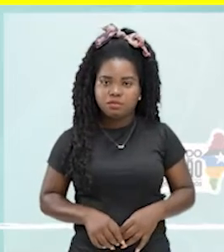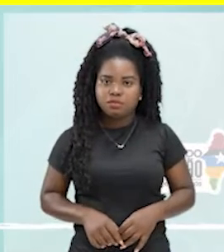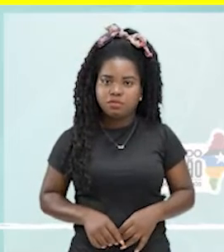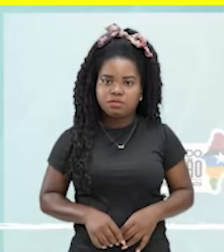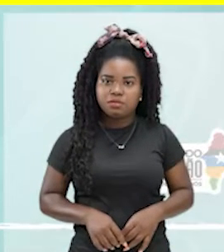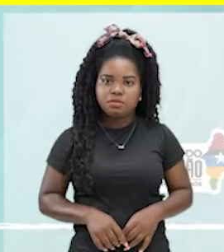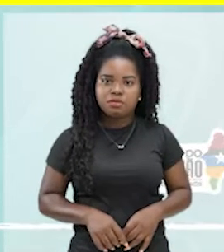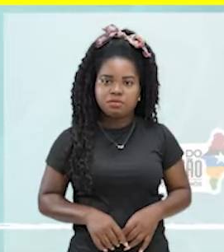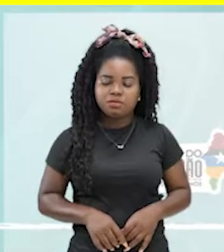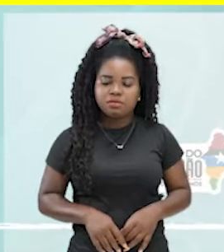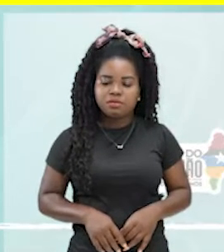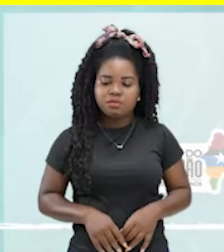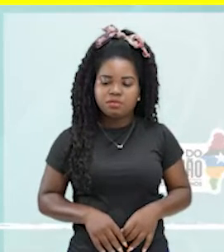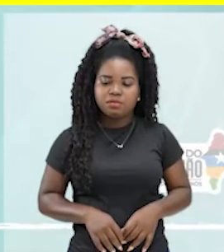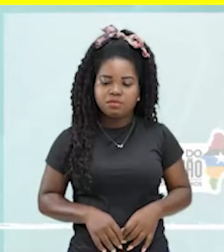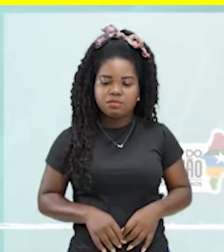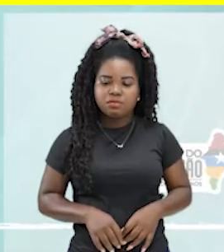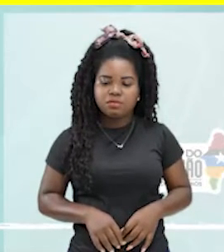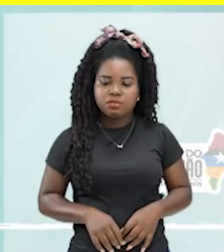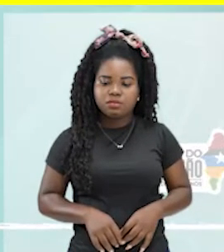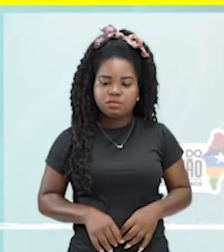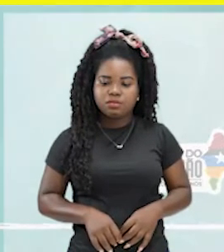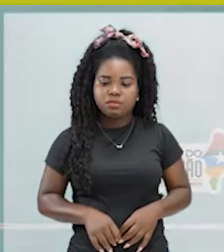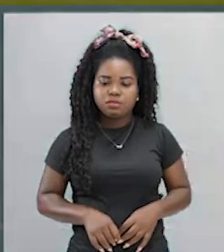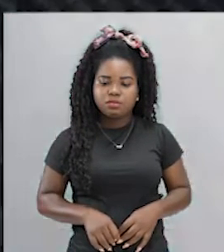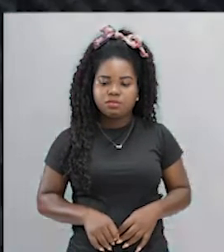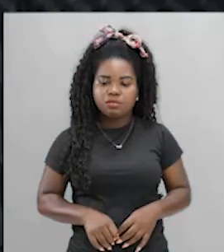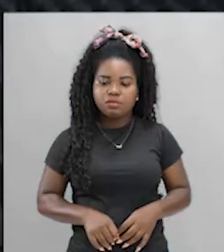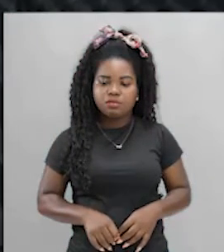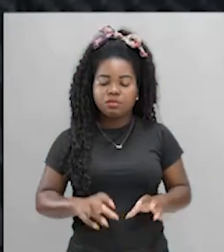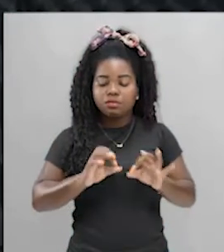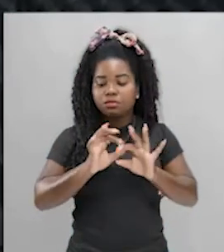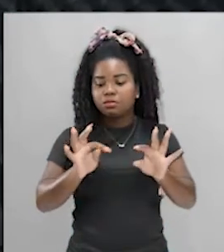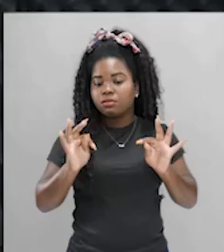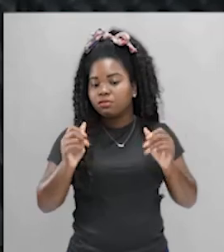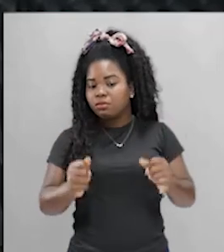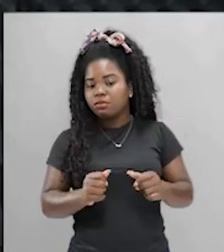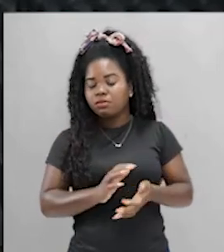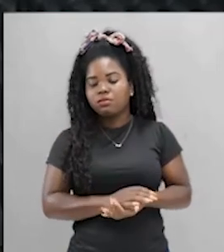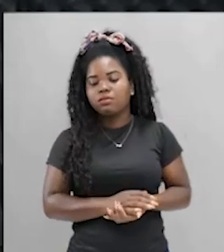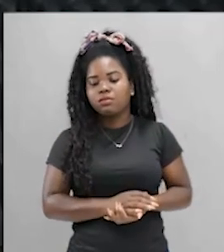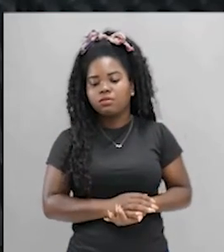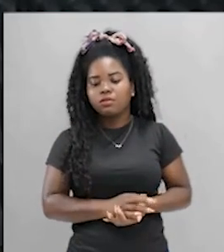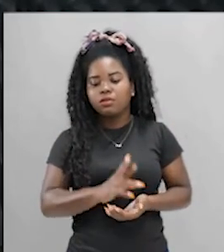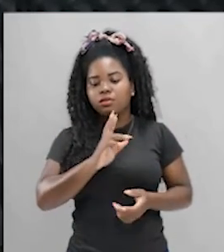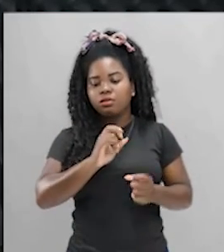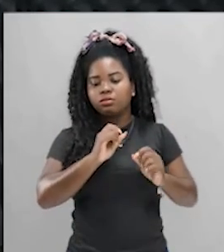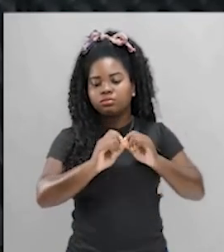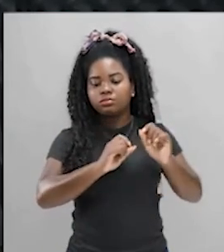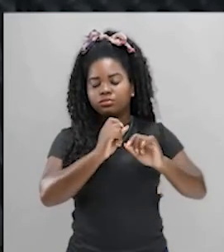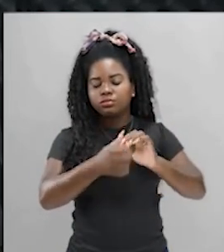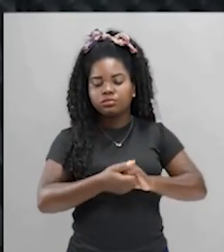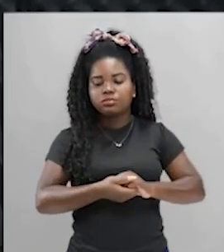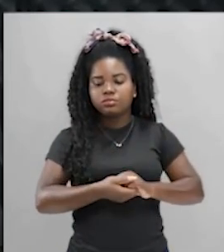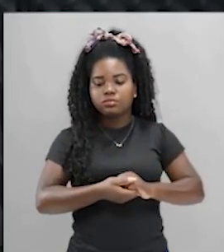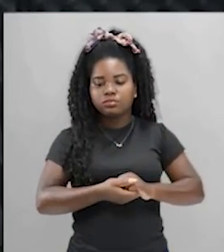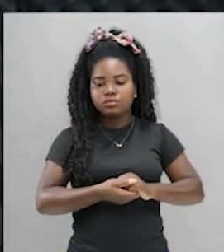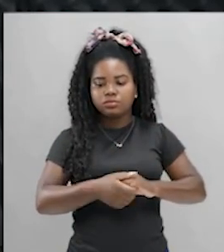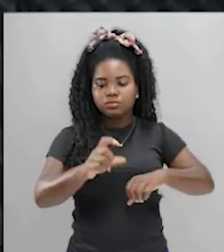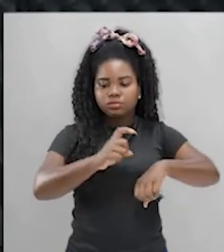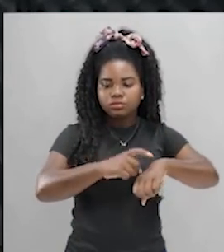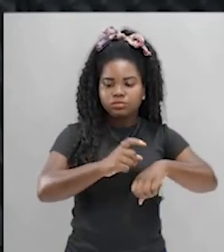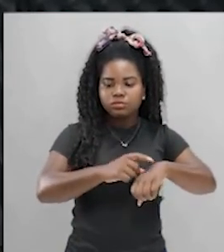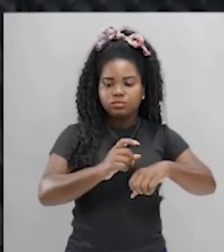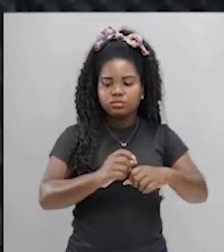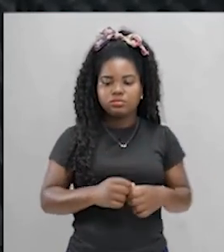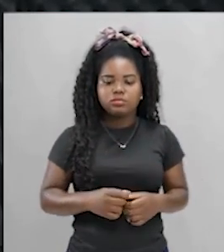eliminar a resistência do seu organismo a este processo psíquico. Te livra de tudo. O resultado é a eliminação do lapso de tempo entre o